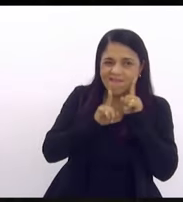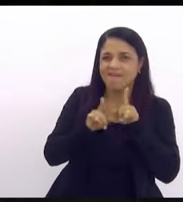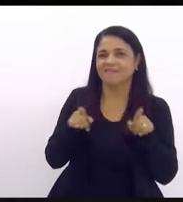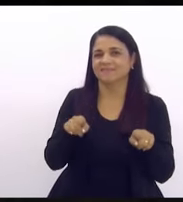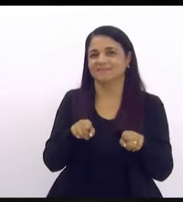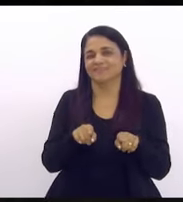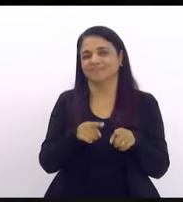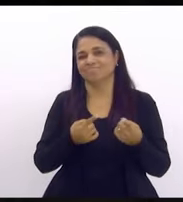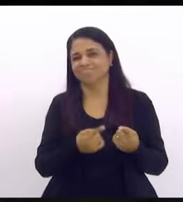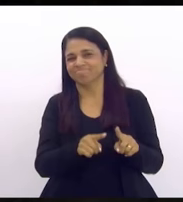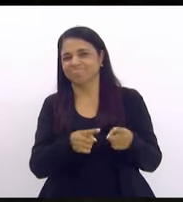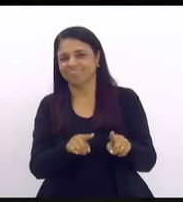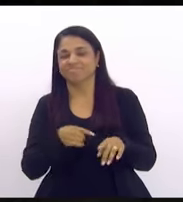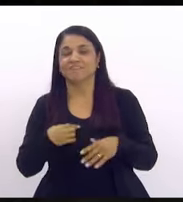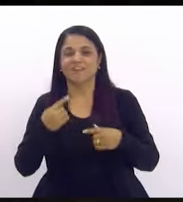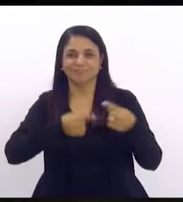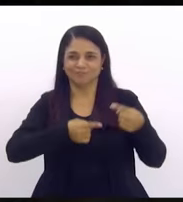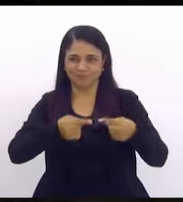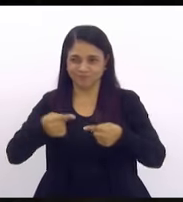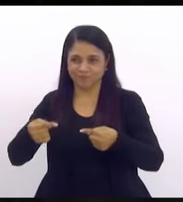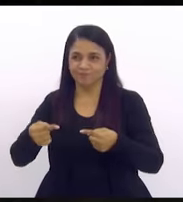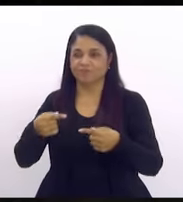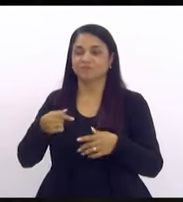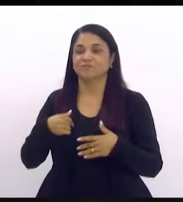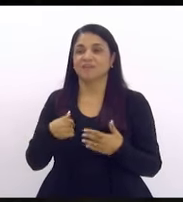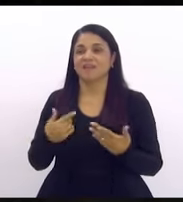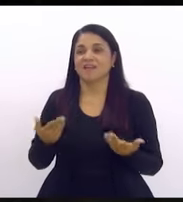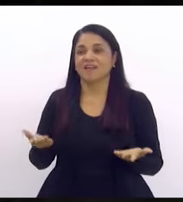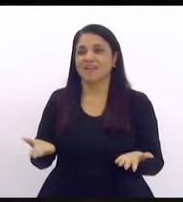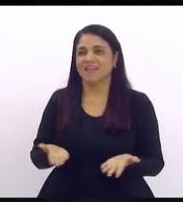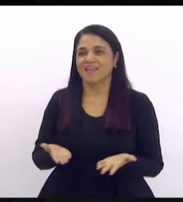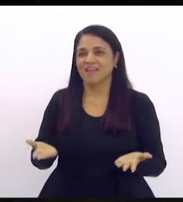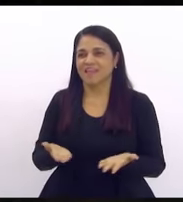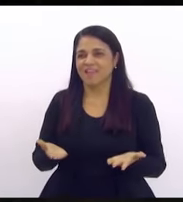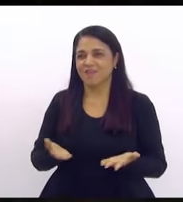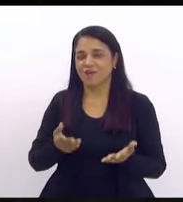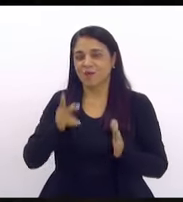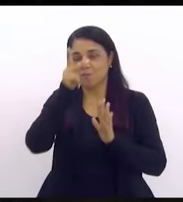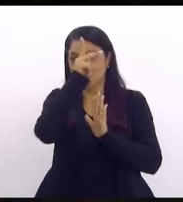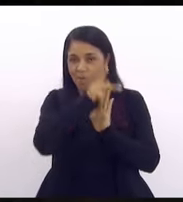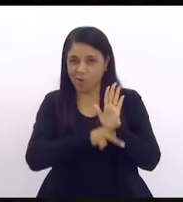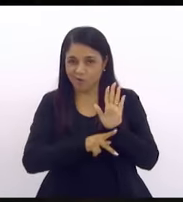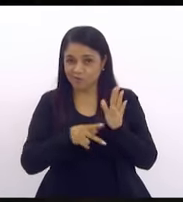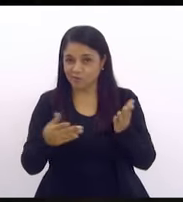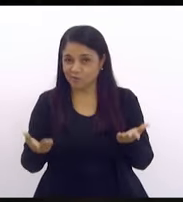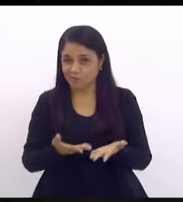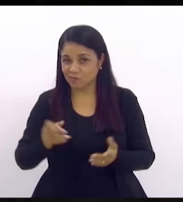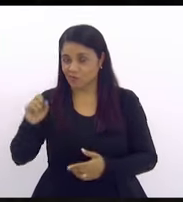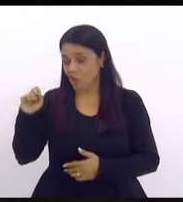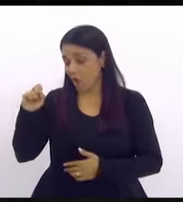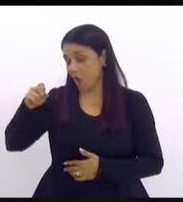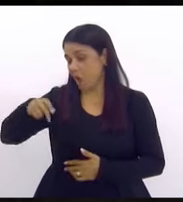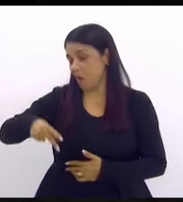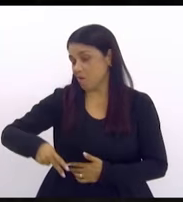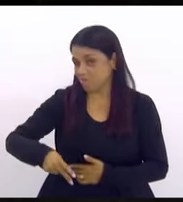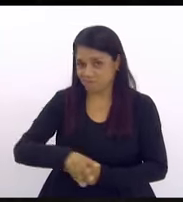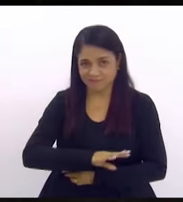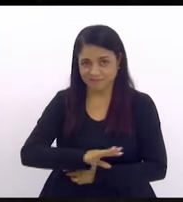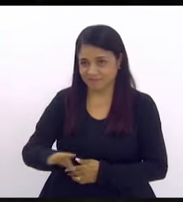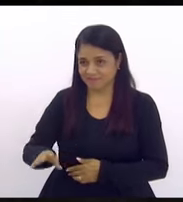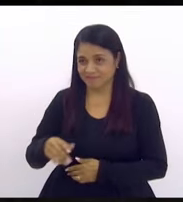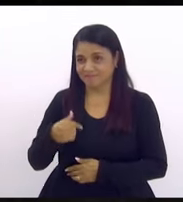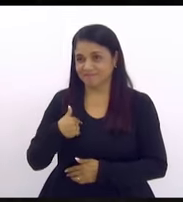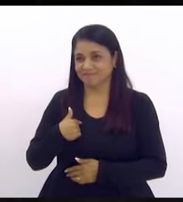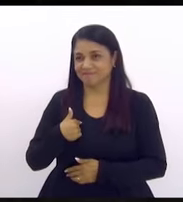a discussão eh e agora né o meu projeto atual é aposentado